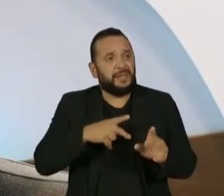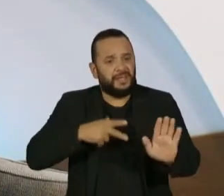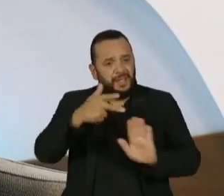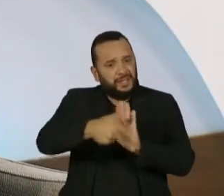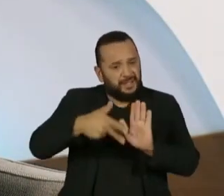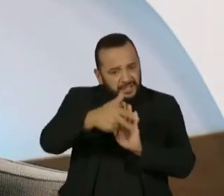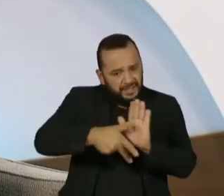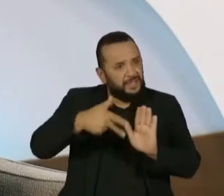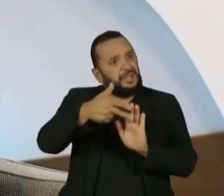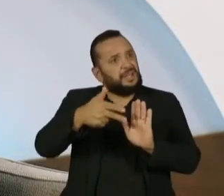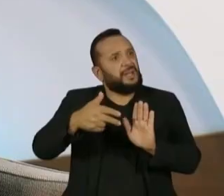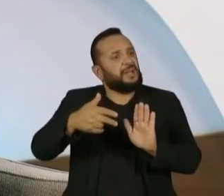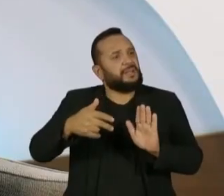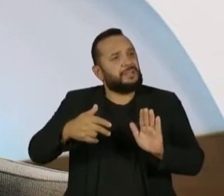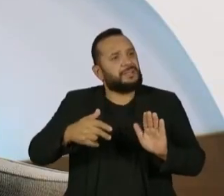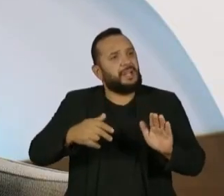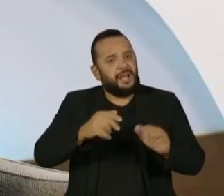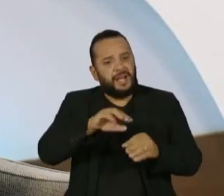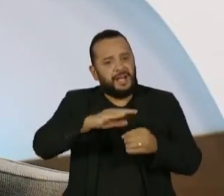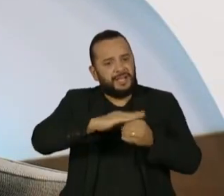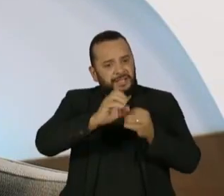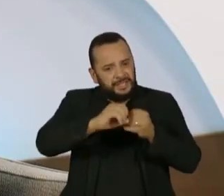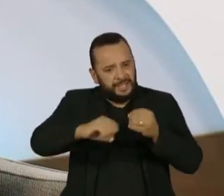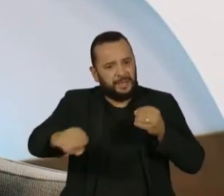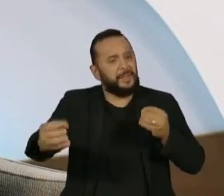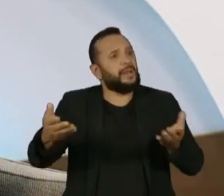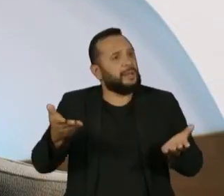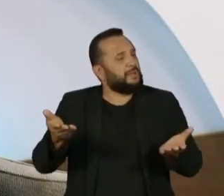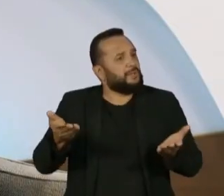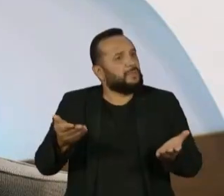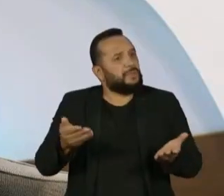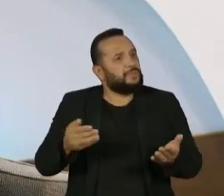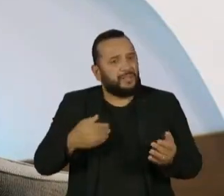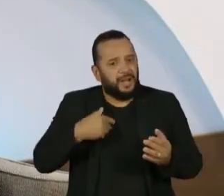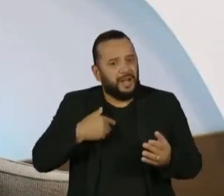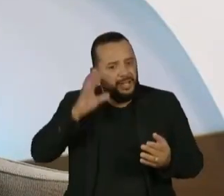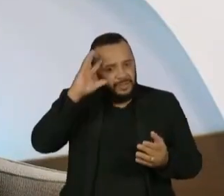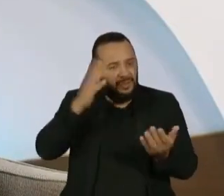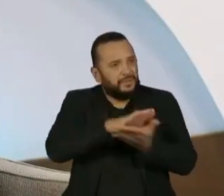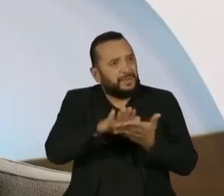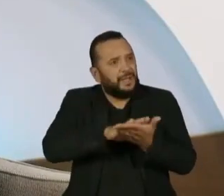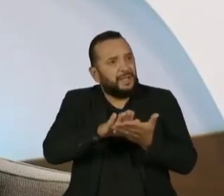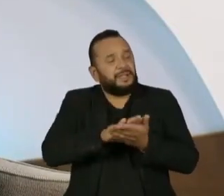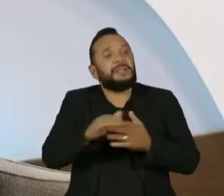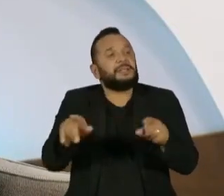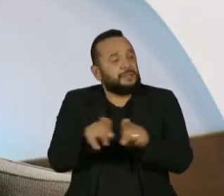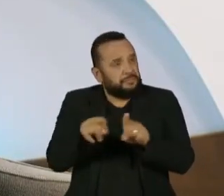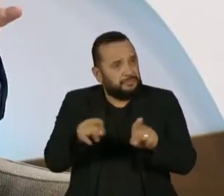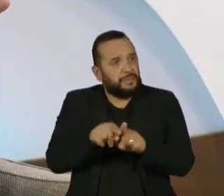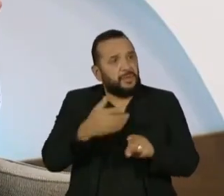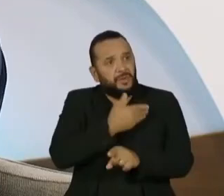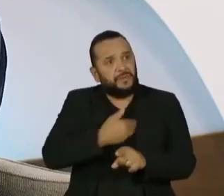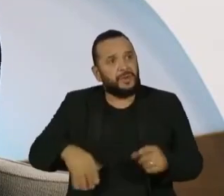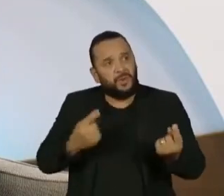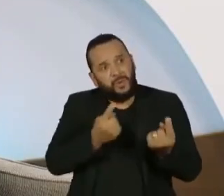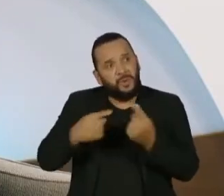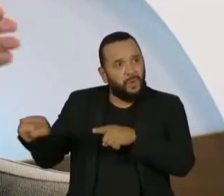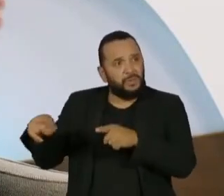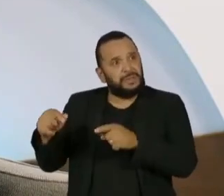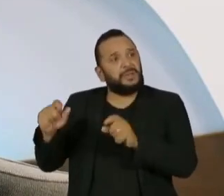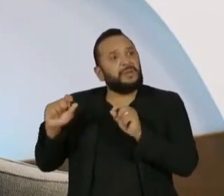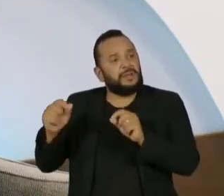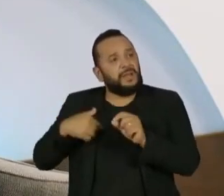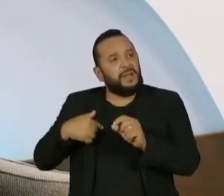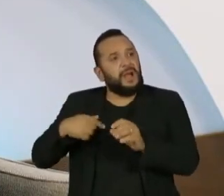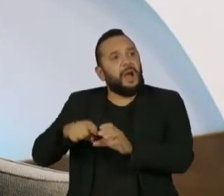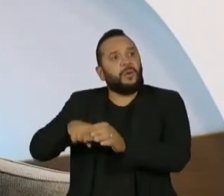do saneamento. Nós temos um governo que quer rever a reforma previdenciária e trabalhista. Nós temos um governo que é contra a autonomia do Banco Central. Ou seja,